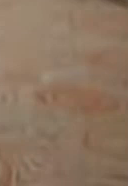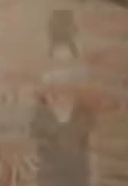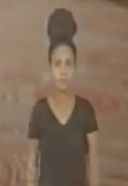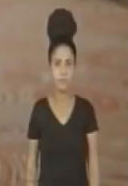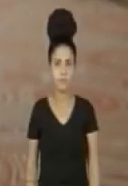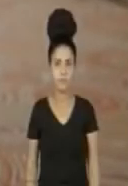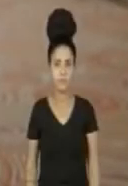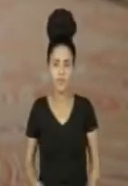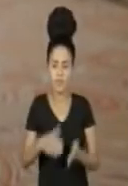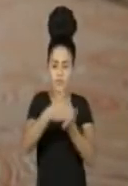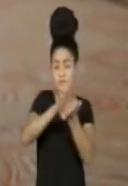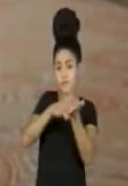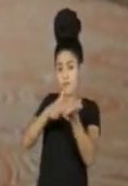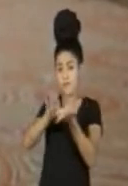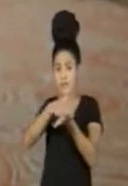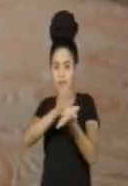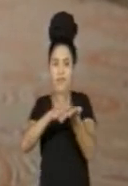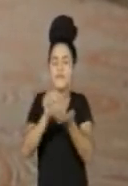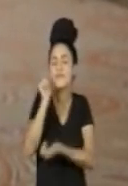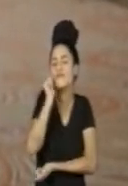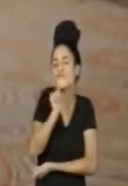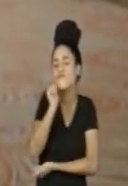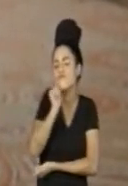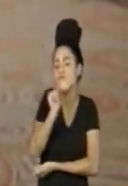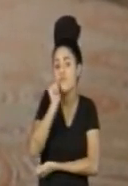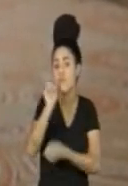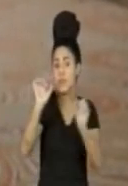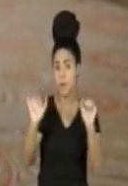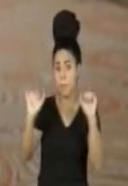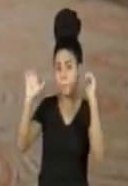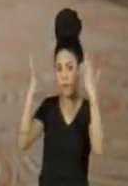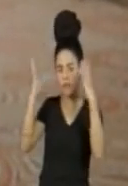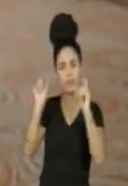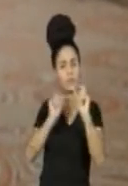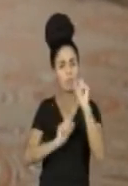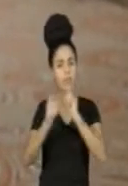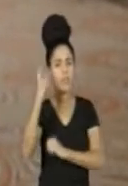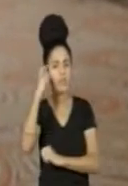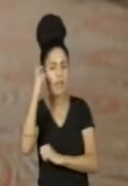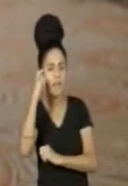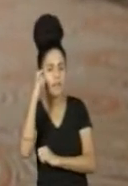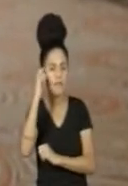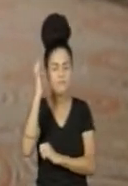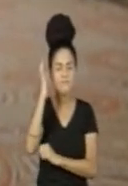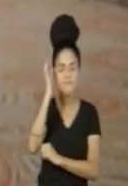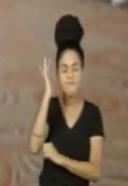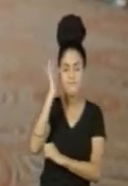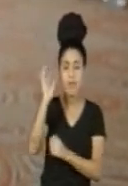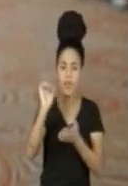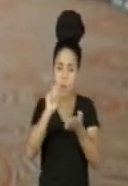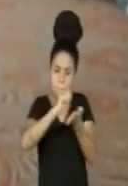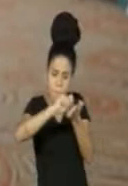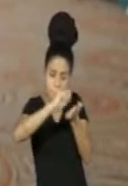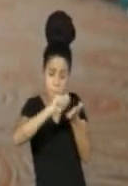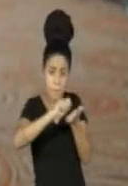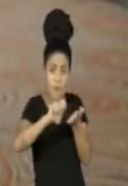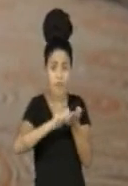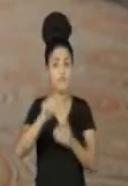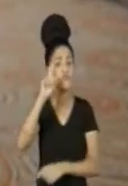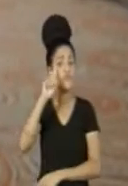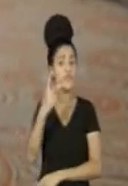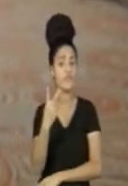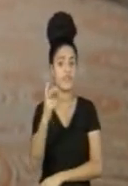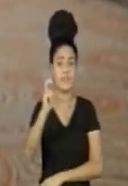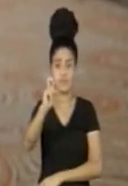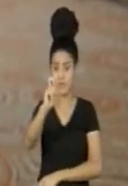Samba das Moças é um espetáculo que nós pensamos especialmente para o dia 25 de julho, que